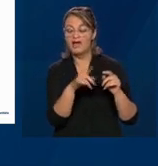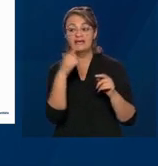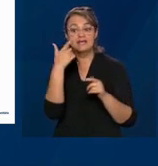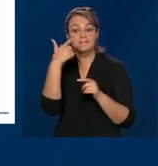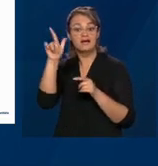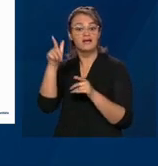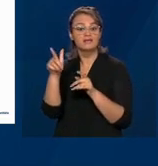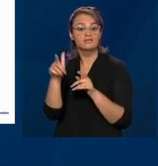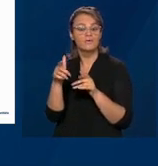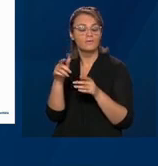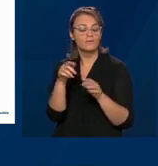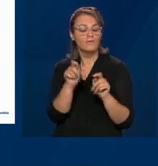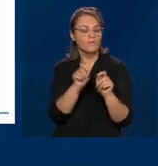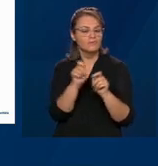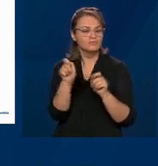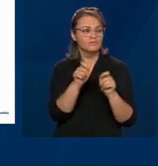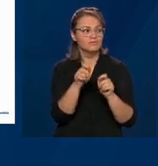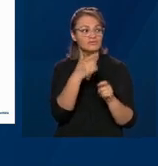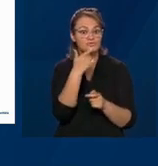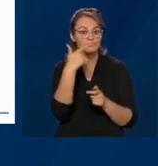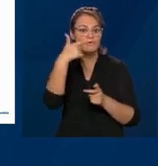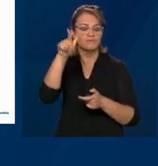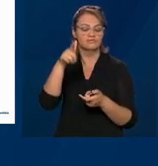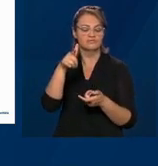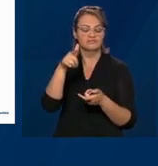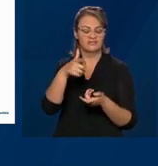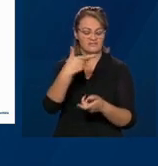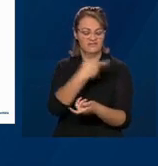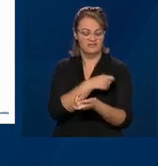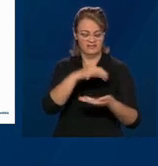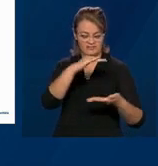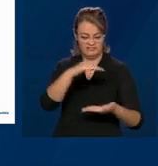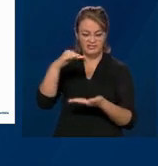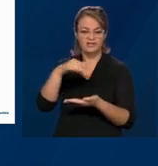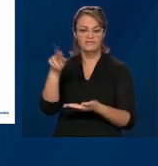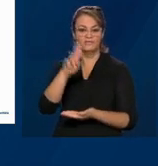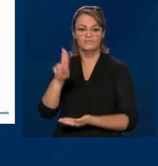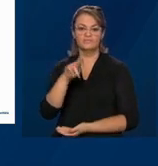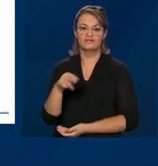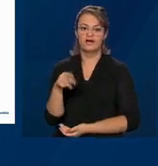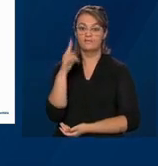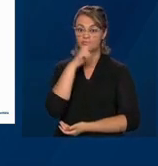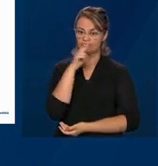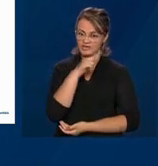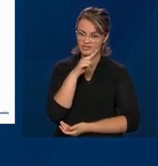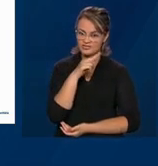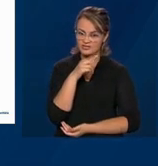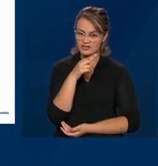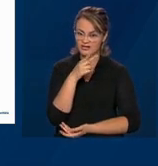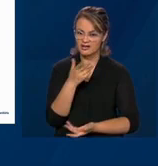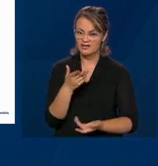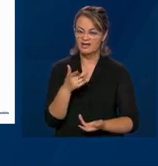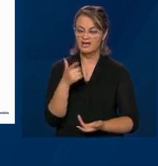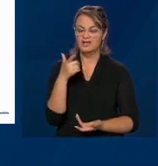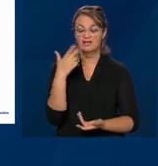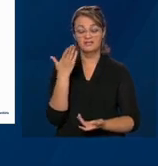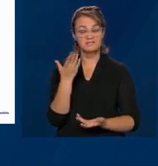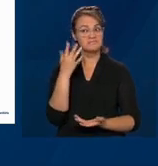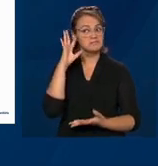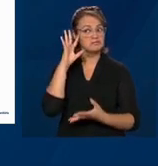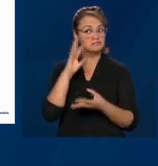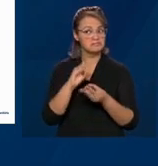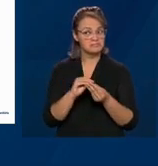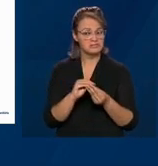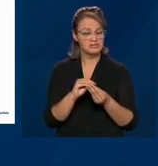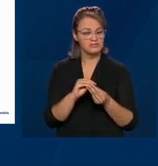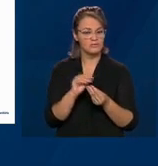de futuros lotes que vierem a ser utilizados no contexto do uso emergencial. Então, nesse sentido, a gente entende que cobriu a